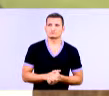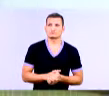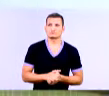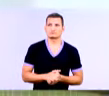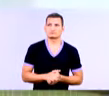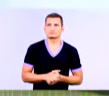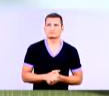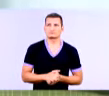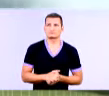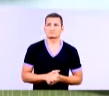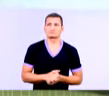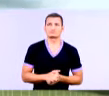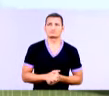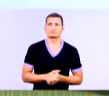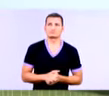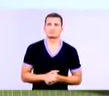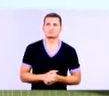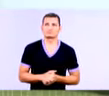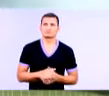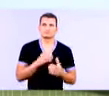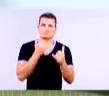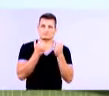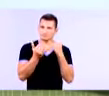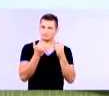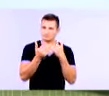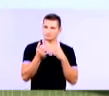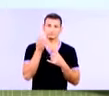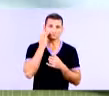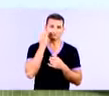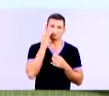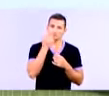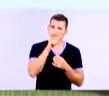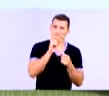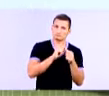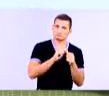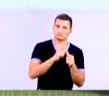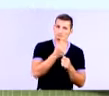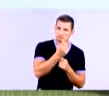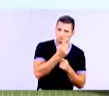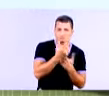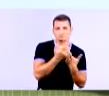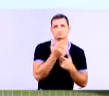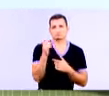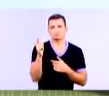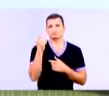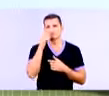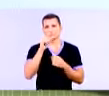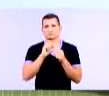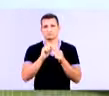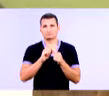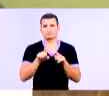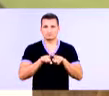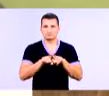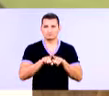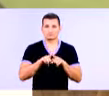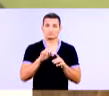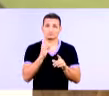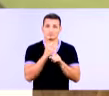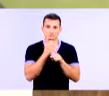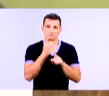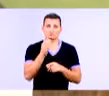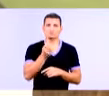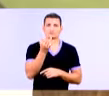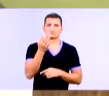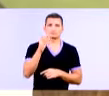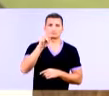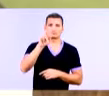no outro, porque é similar, né? A gente conseguiu fazer em um, a gente vai conseguir fazer no outro. Tá, identifique quantas variáveis foram